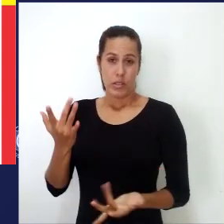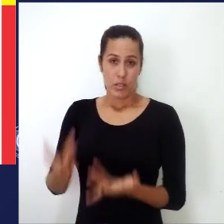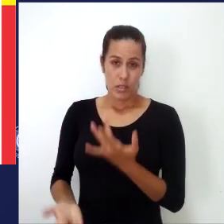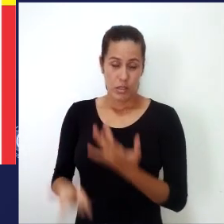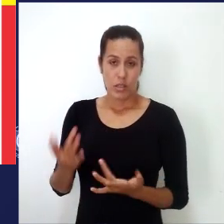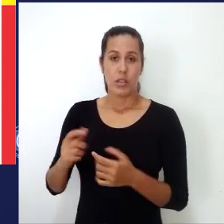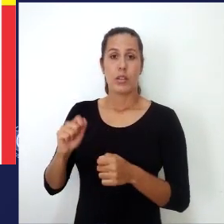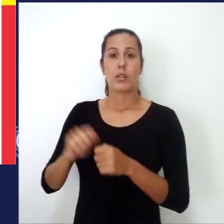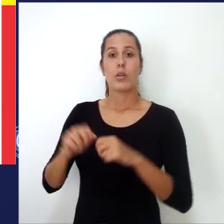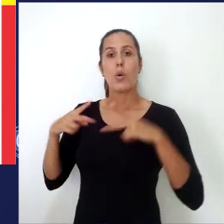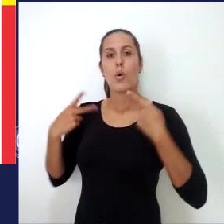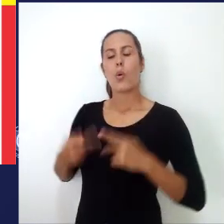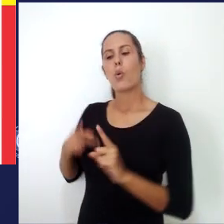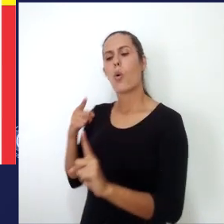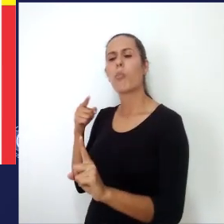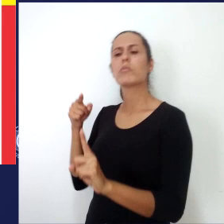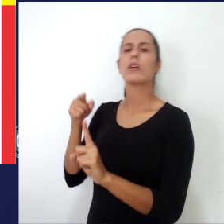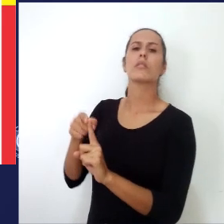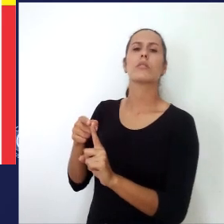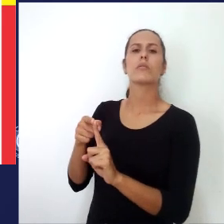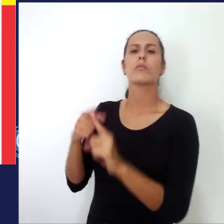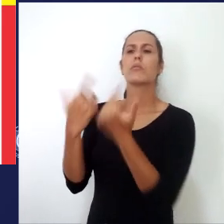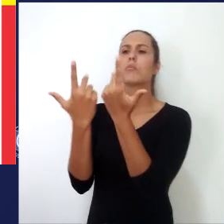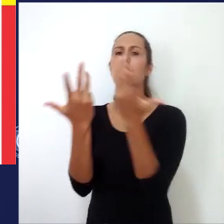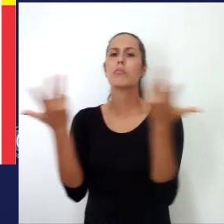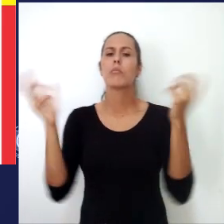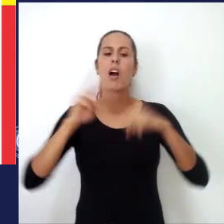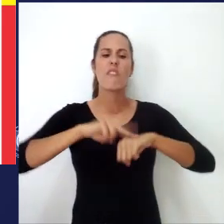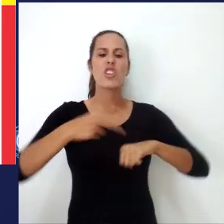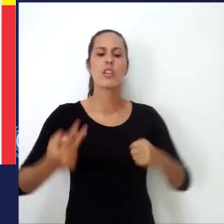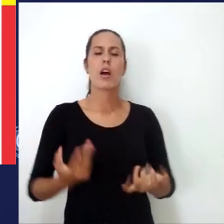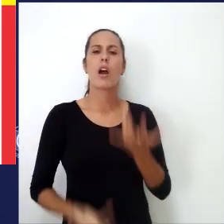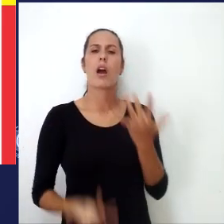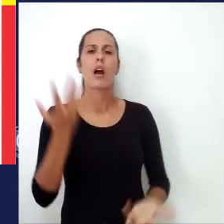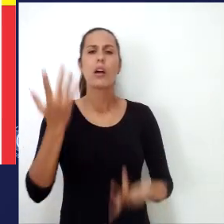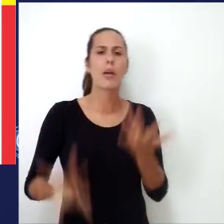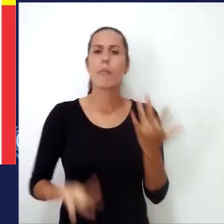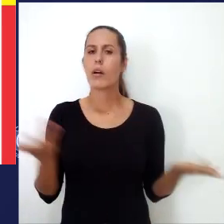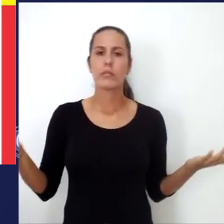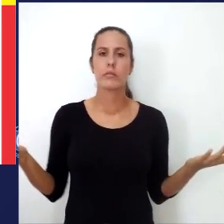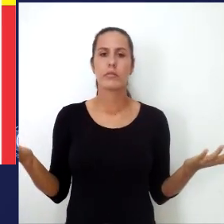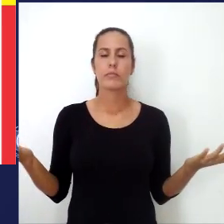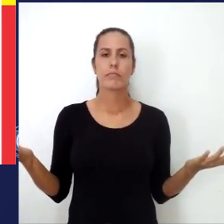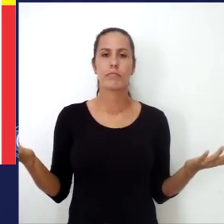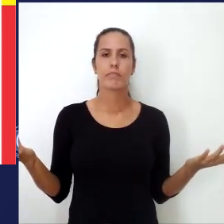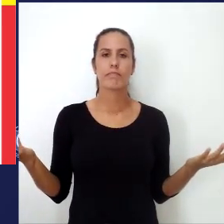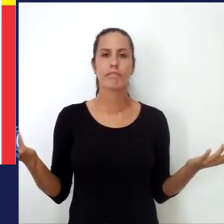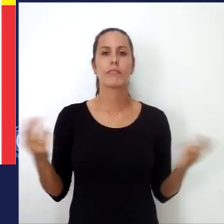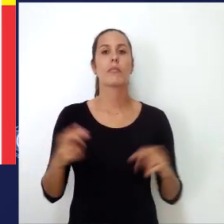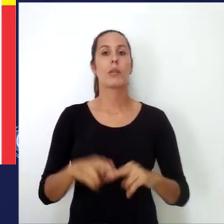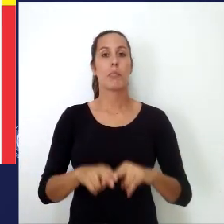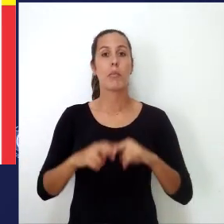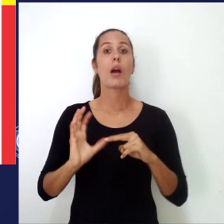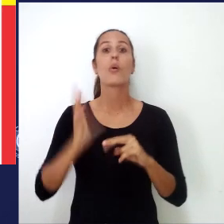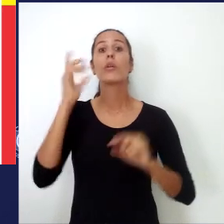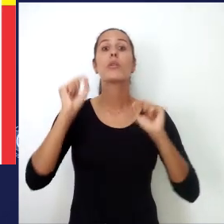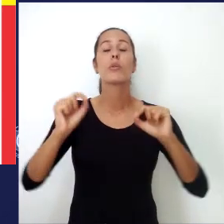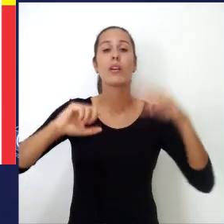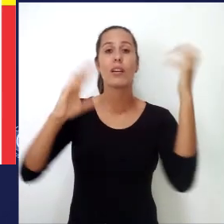realidade, ele foi provocado com o propósito de queimar a vegetação para provocar